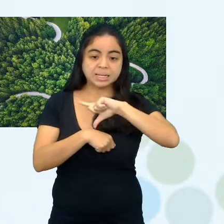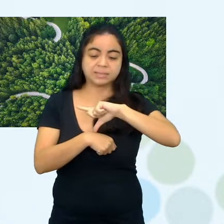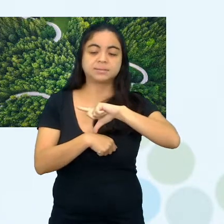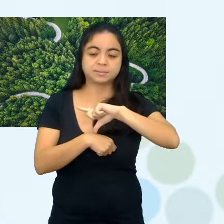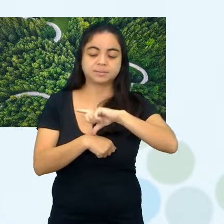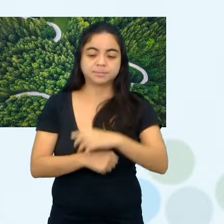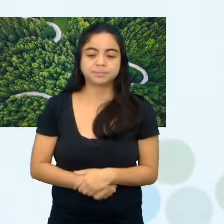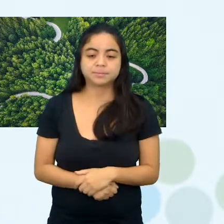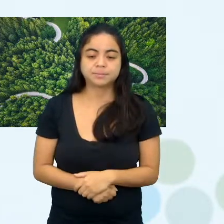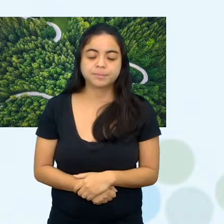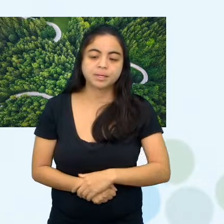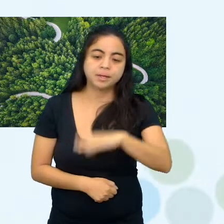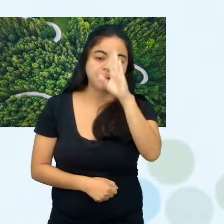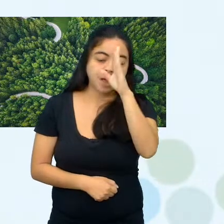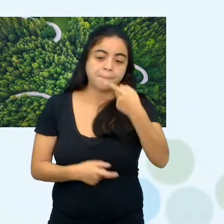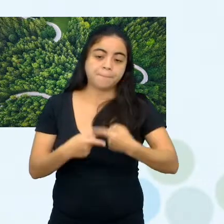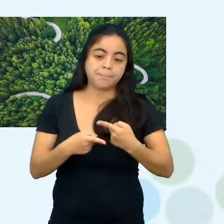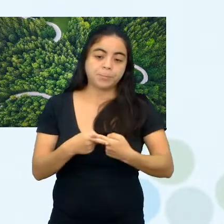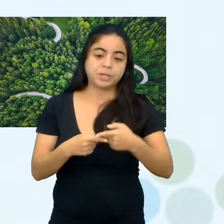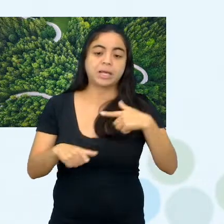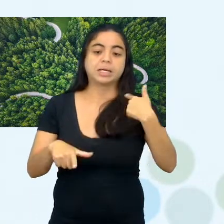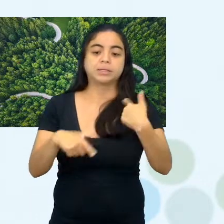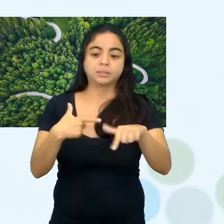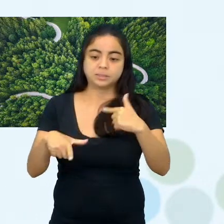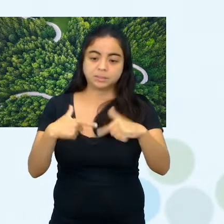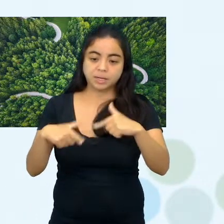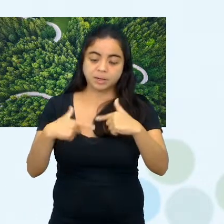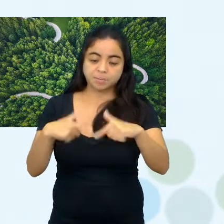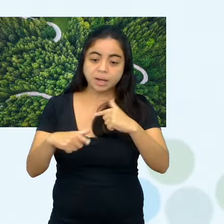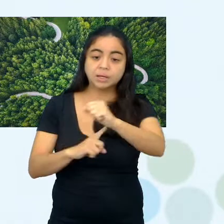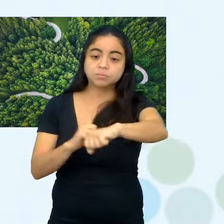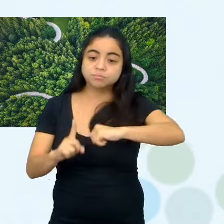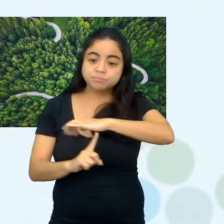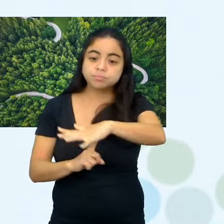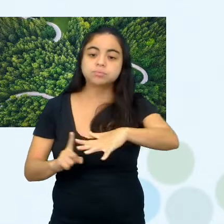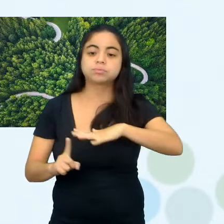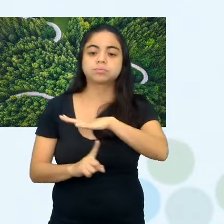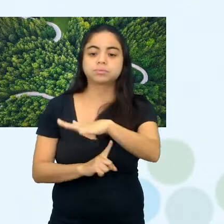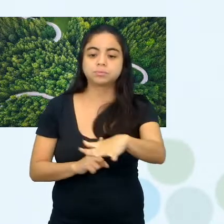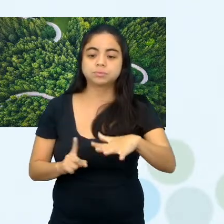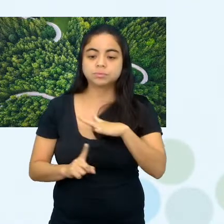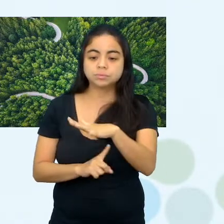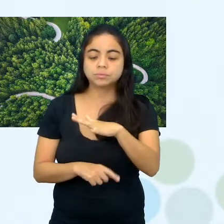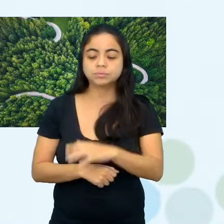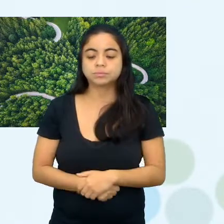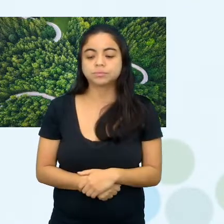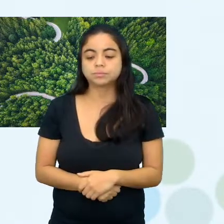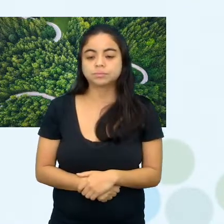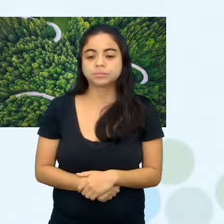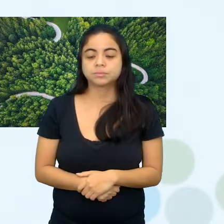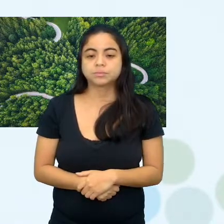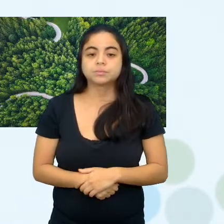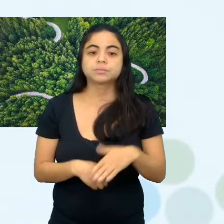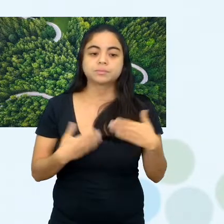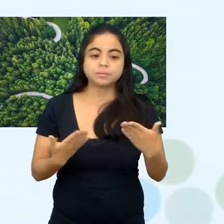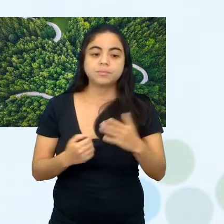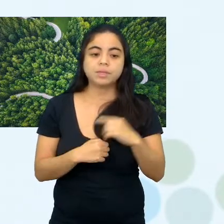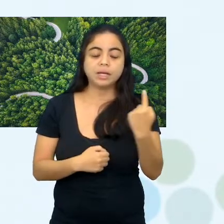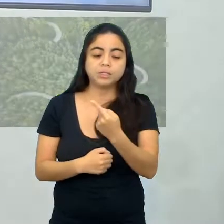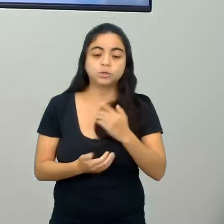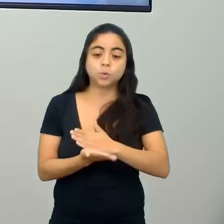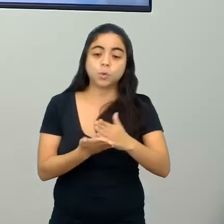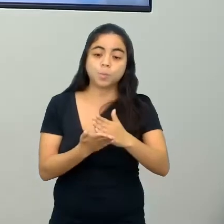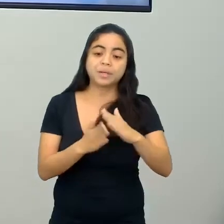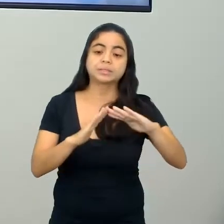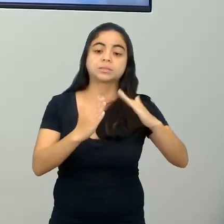vida, né? Principalmente por causa do trabalho, né? Por questões sociais, não são questões pessoais, mas sim sociais, que fazem com que a gente vá para a escola